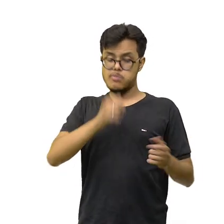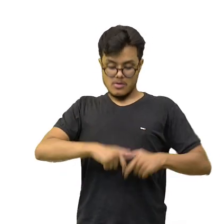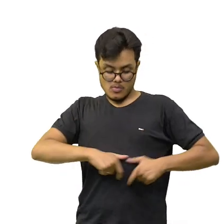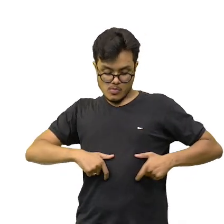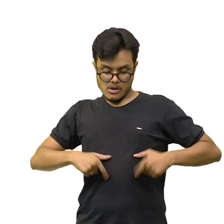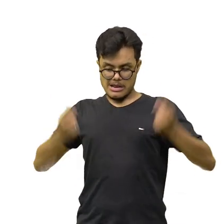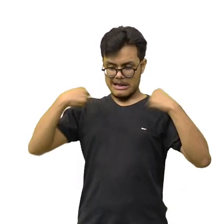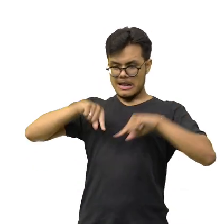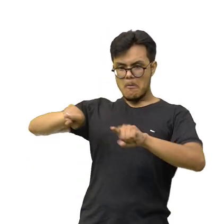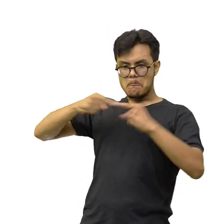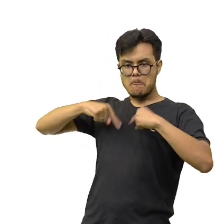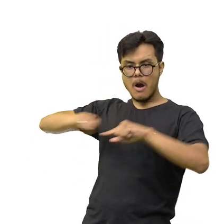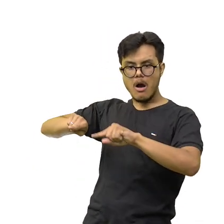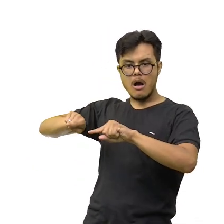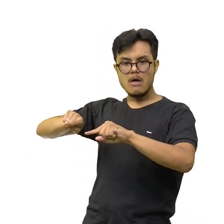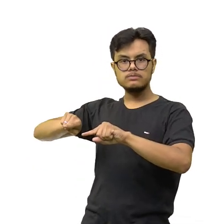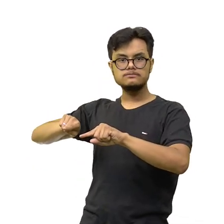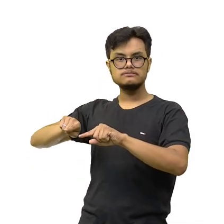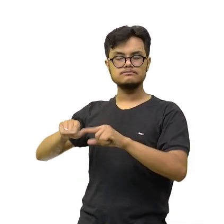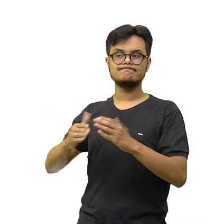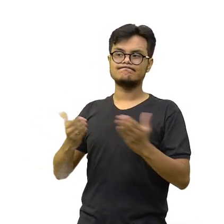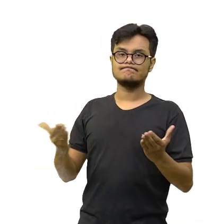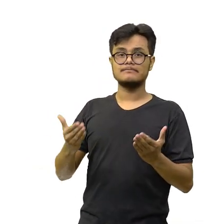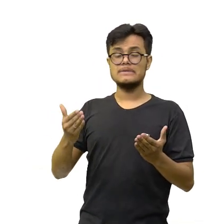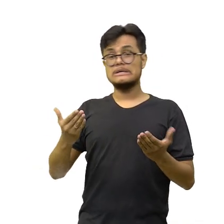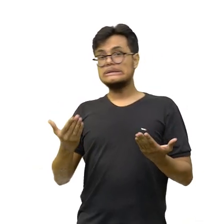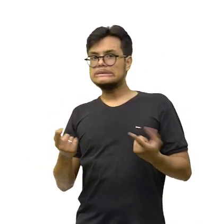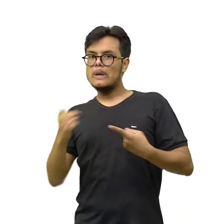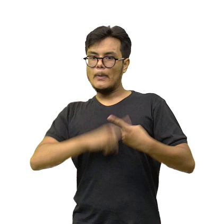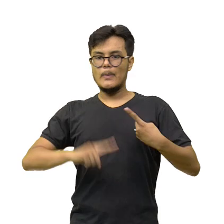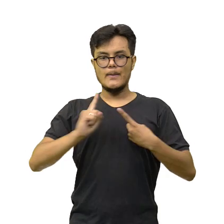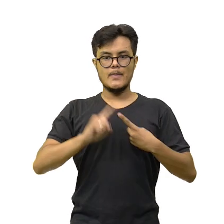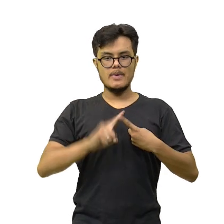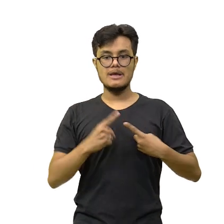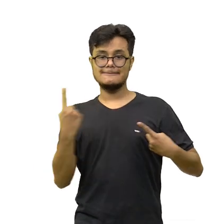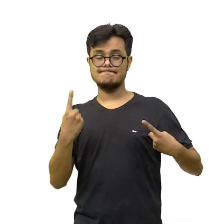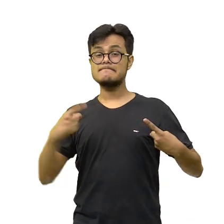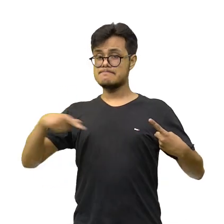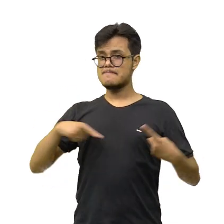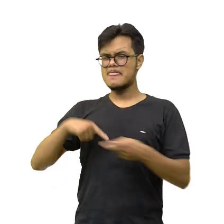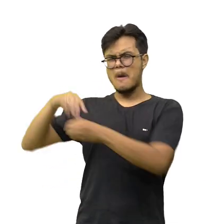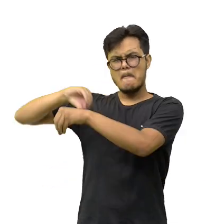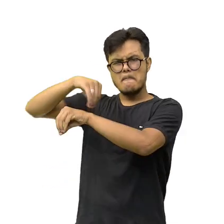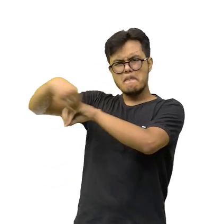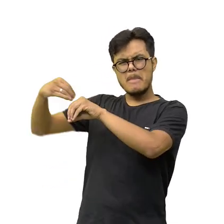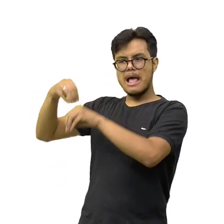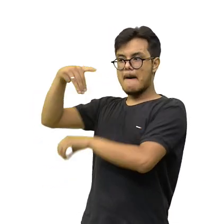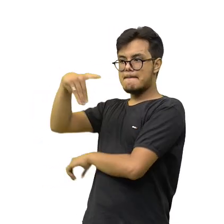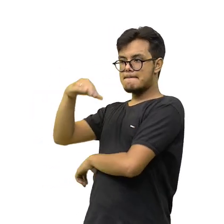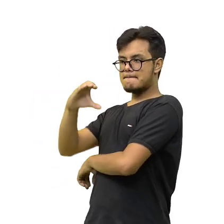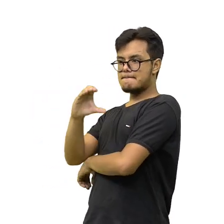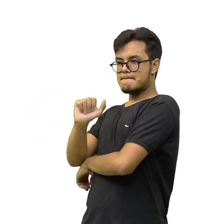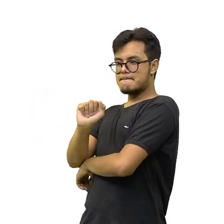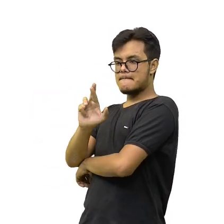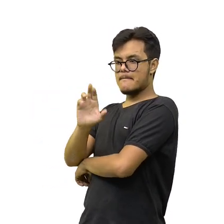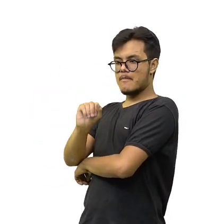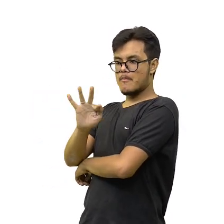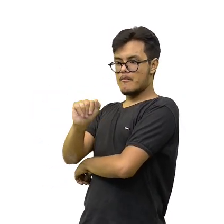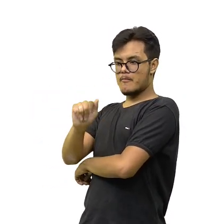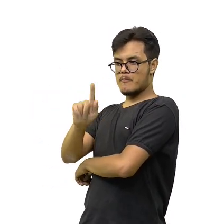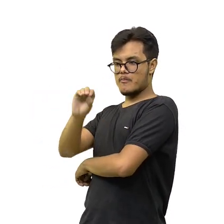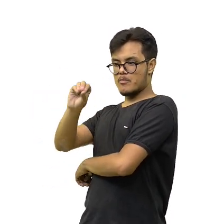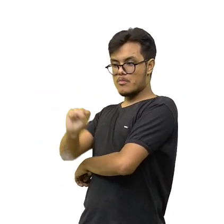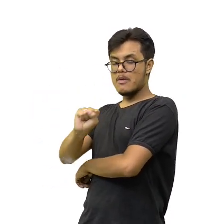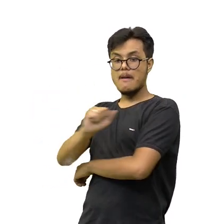próprio corpo da pessoa. No caso do diabetes tipo 1, os macrófagos, eles matam,